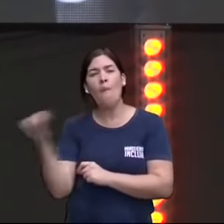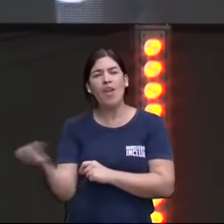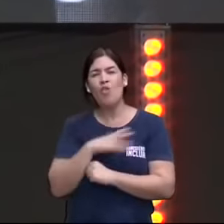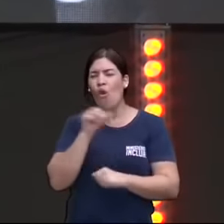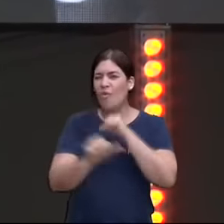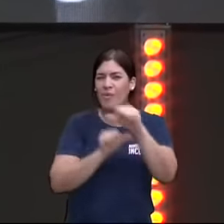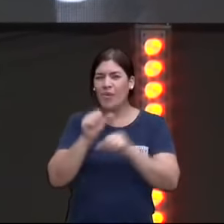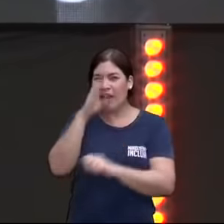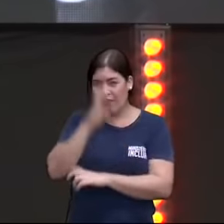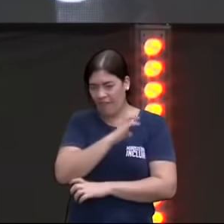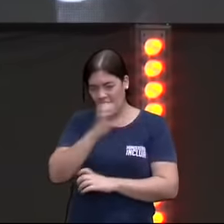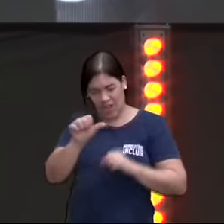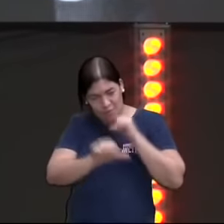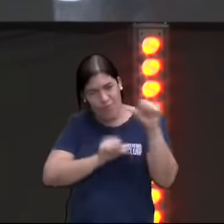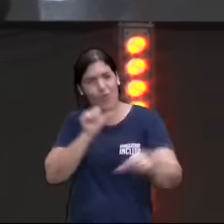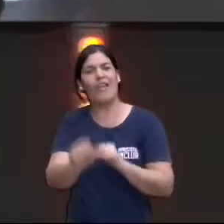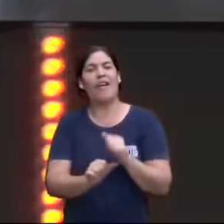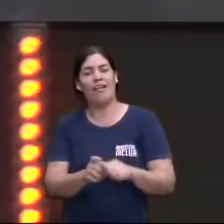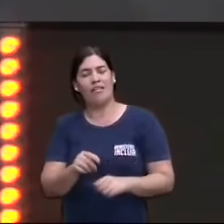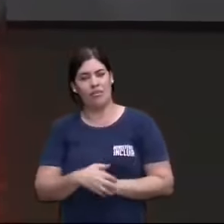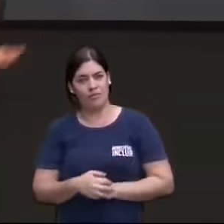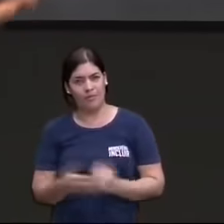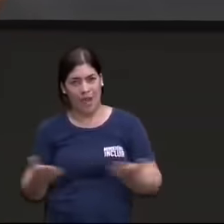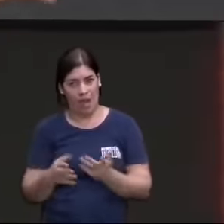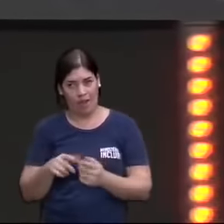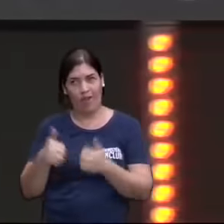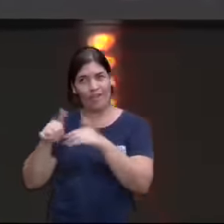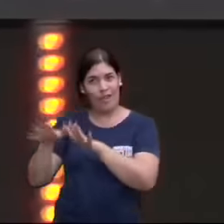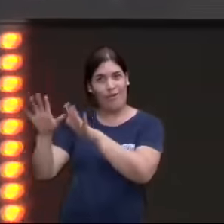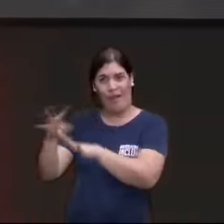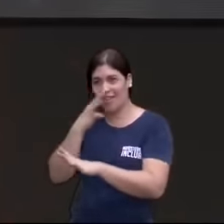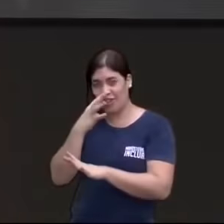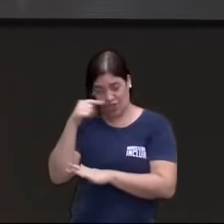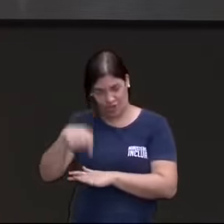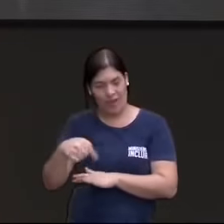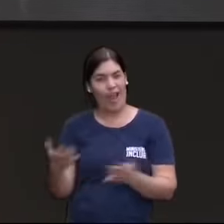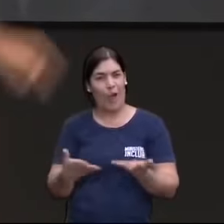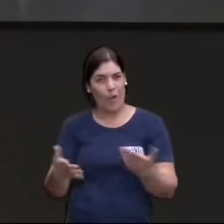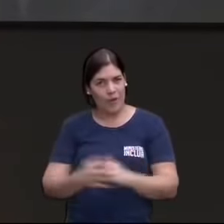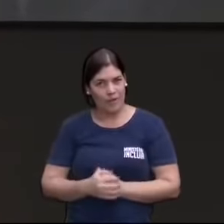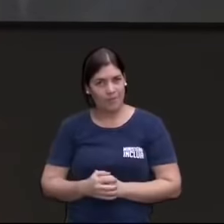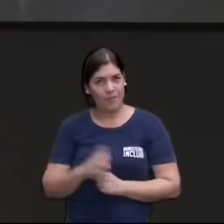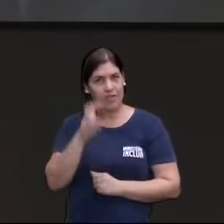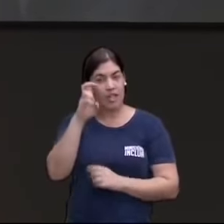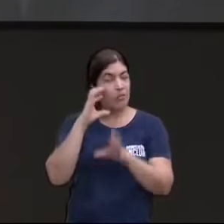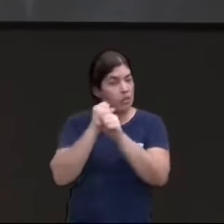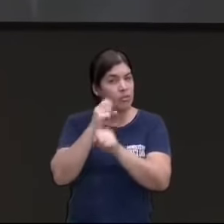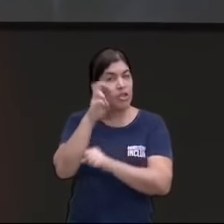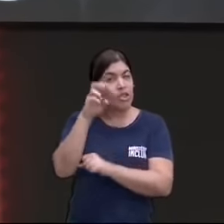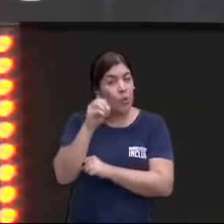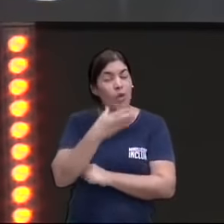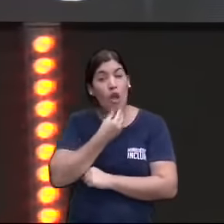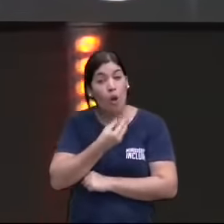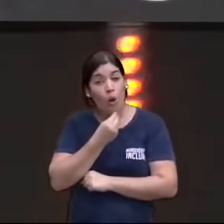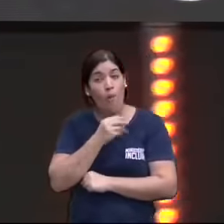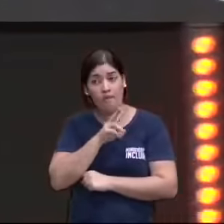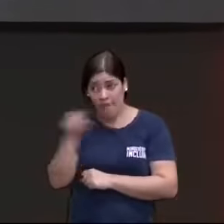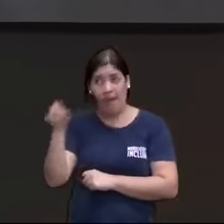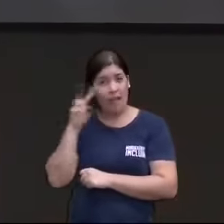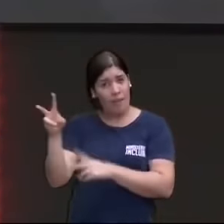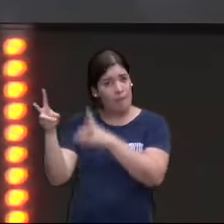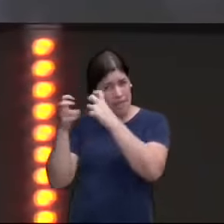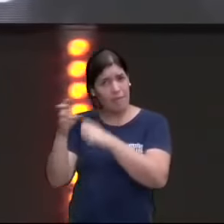evangelho. Eles estão lá me ouvindo agora, 50 homens na nossa comunidade terapêutica. Vai lá que você vai ver o